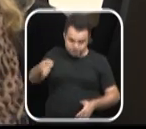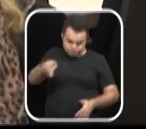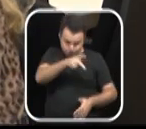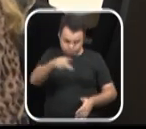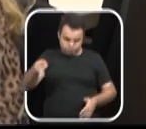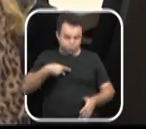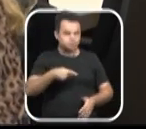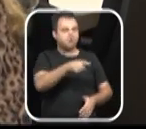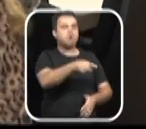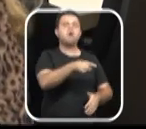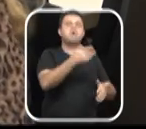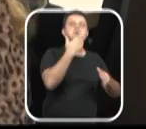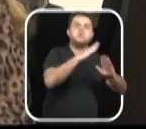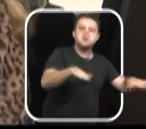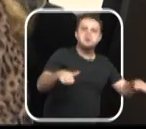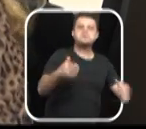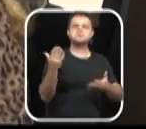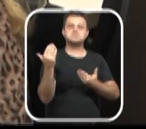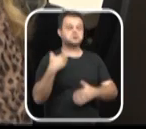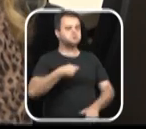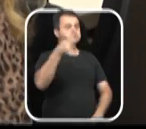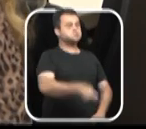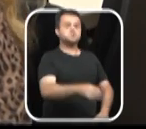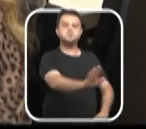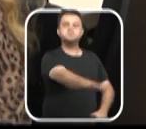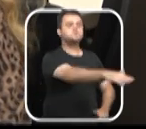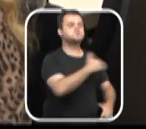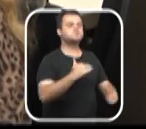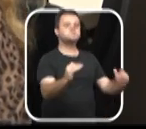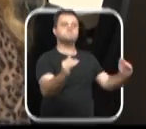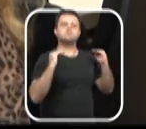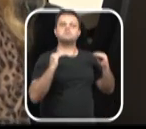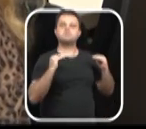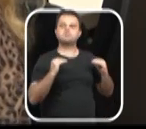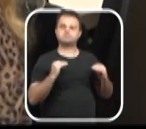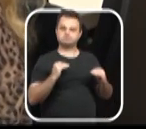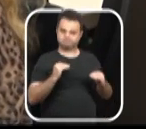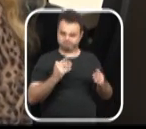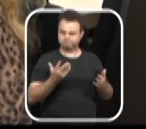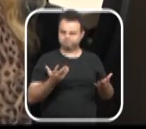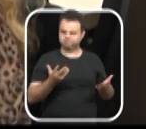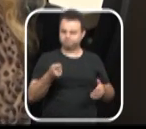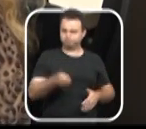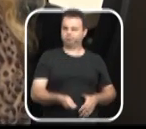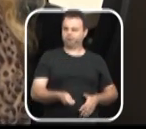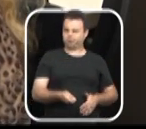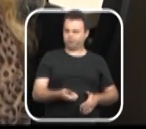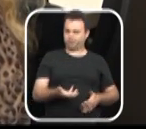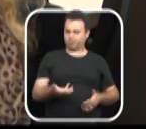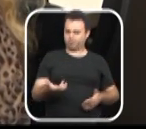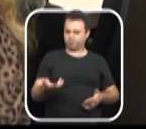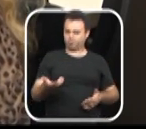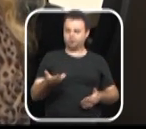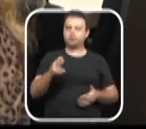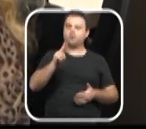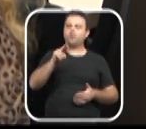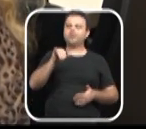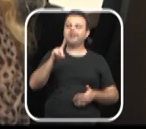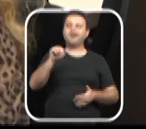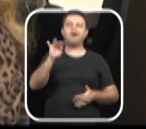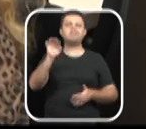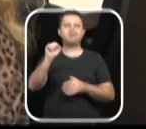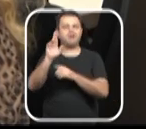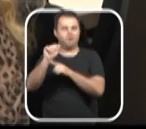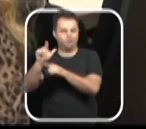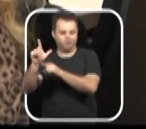dos adolescentes, um respeito que é o respeito unilateral. O respeito unilateral, ele faz parte